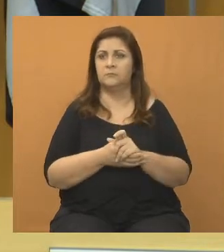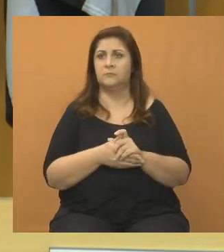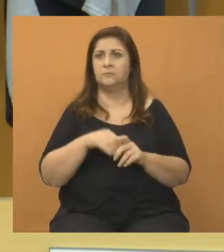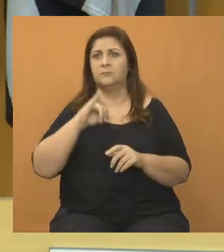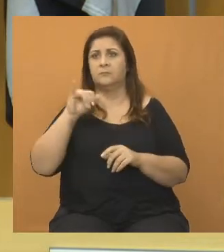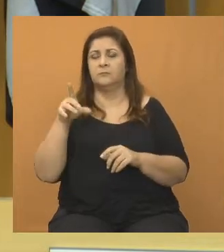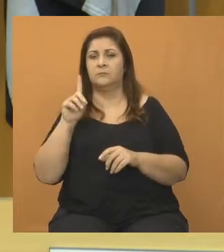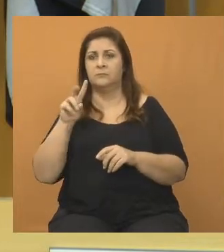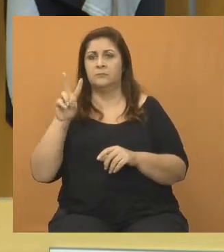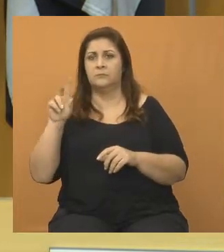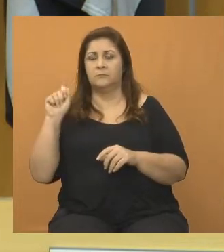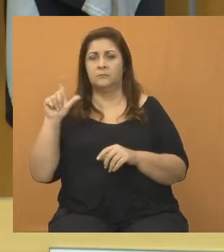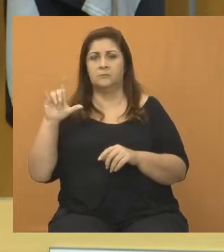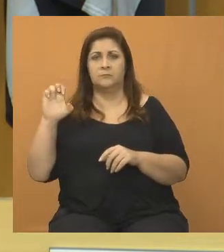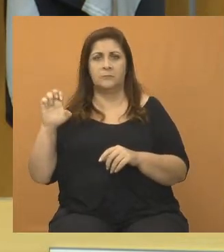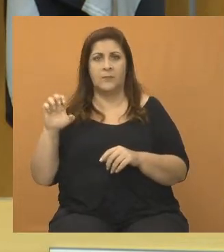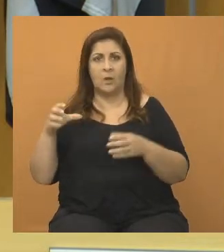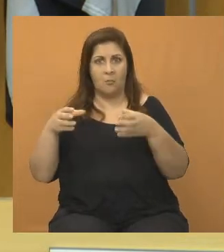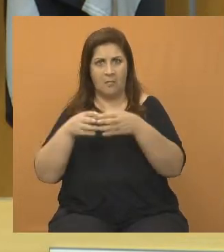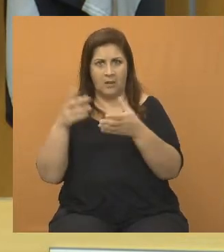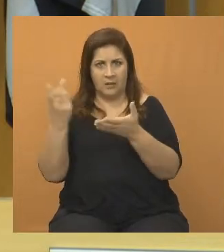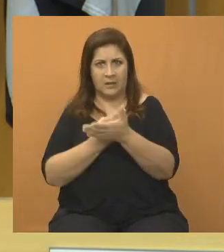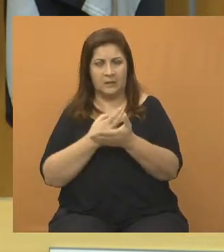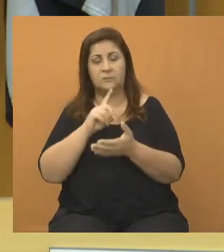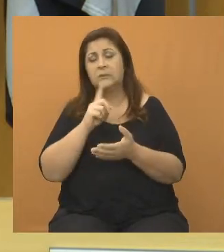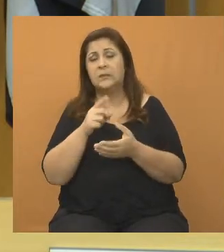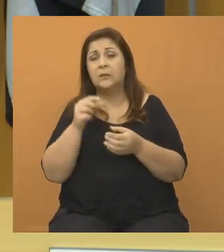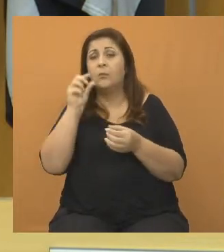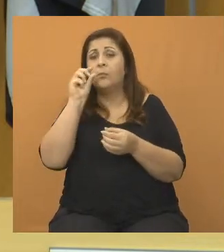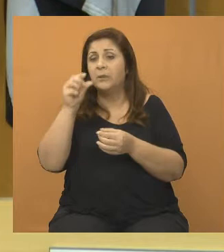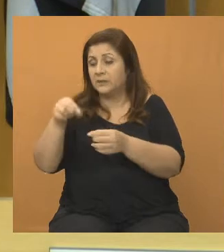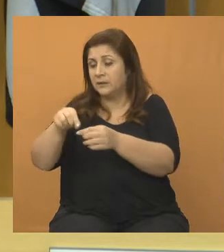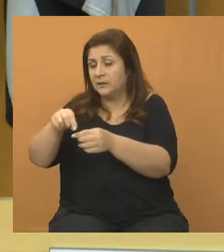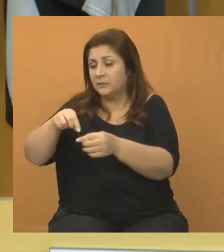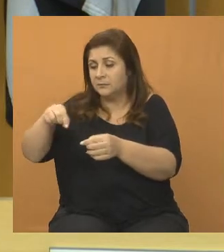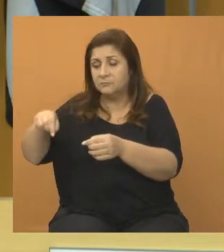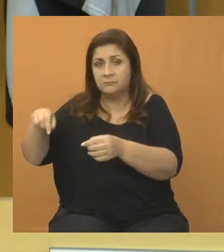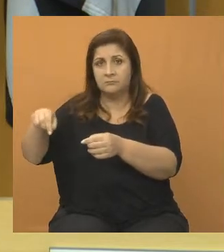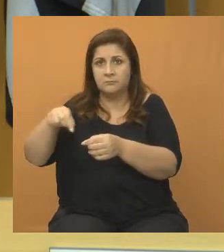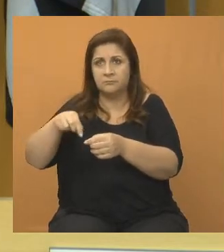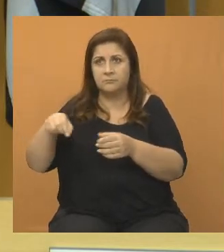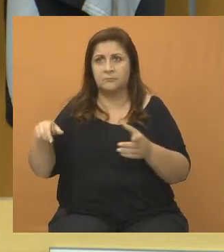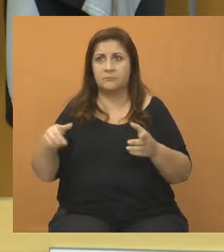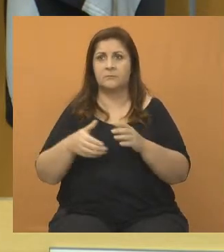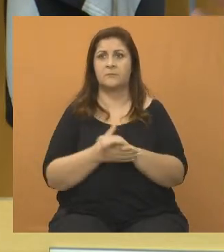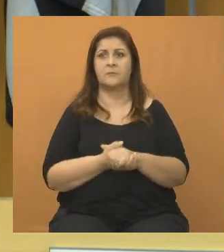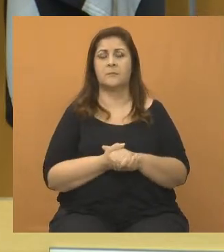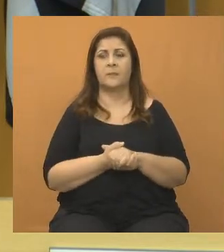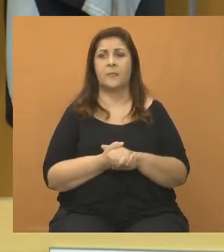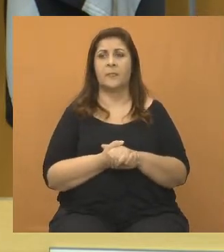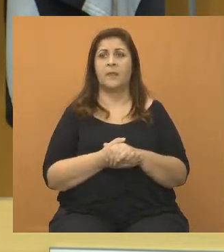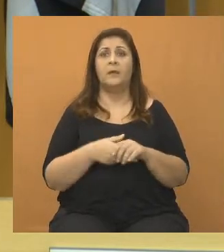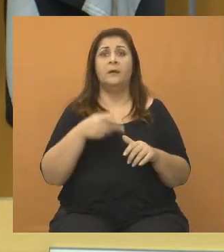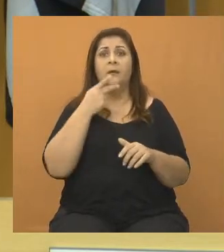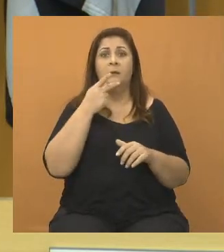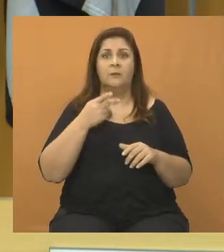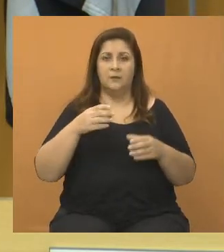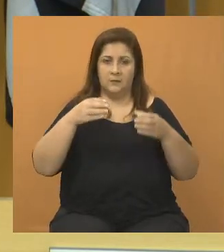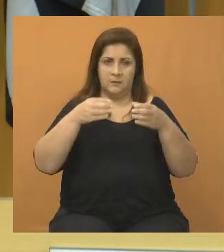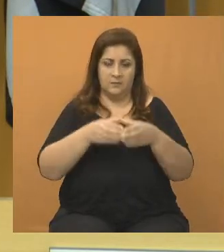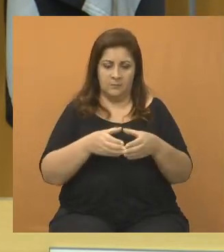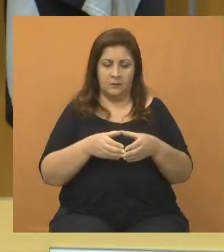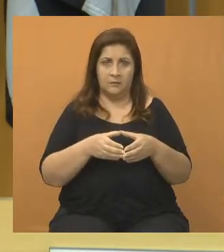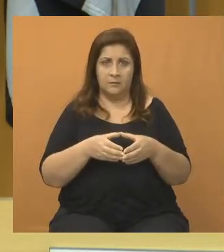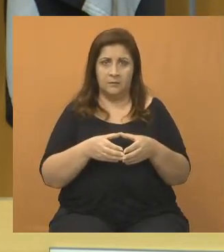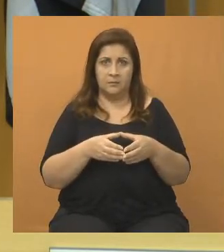Jardim do Vale não é um bairro irregular. Tem um trecho irregular nas margens do Paraíba. Então, quando a gente fala, aqui a gente colocou só o